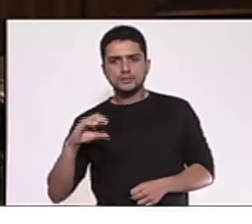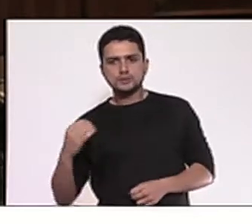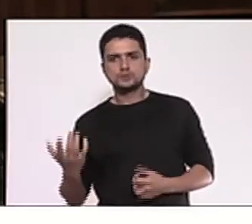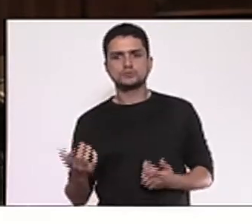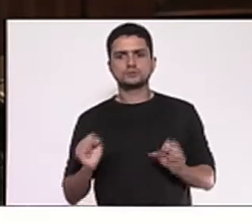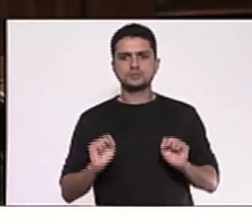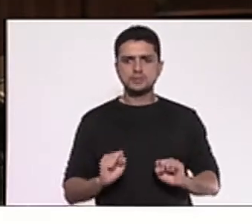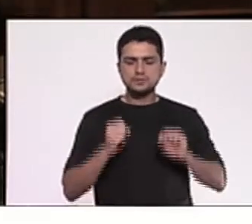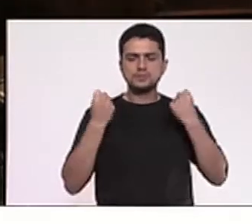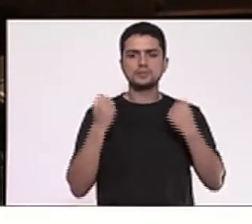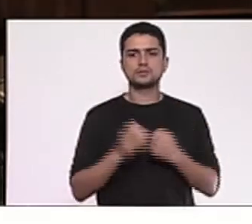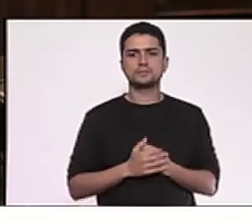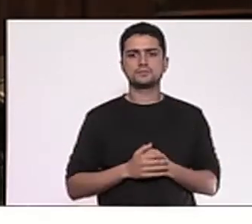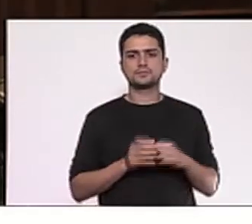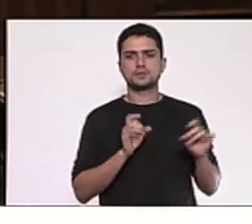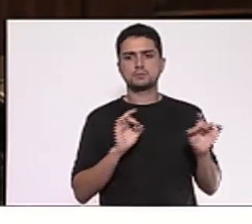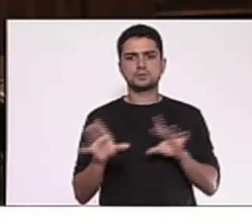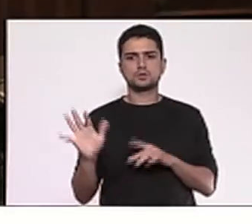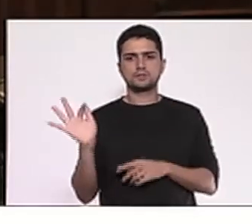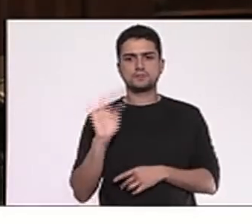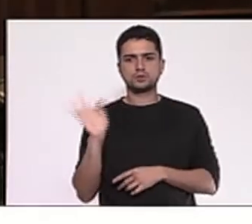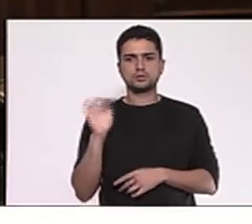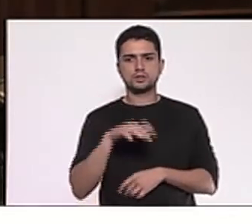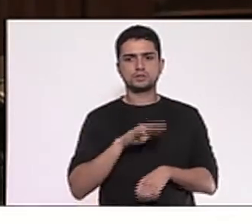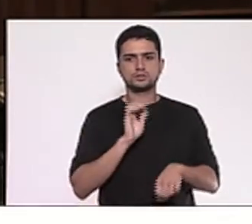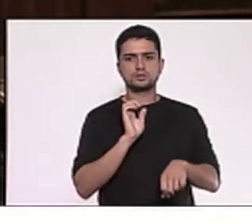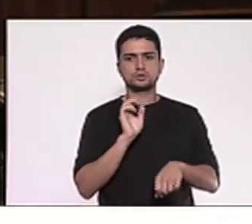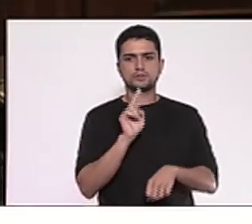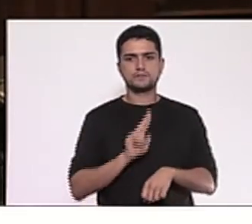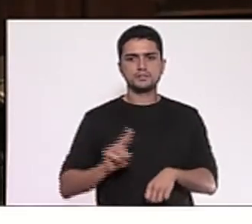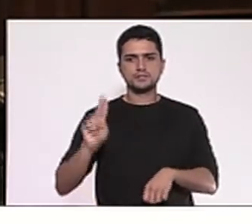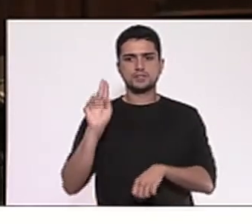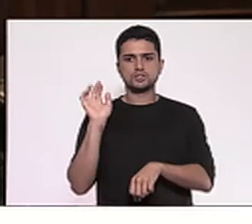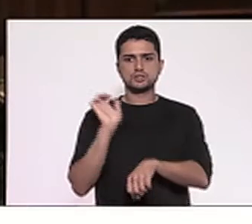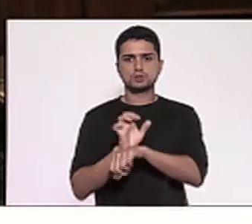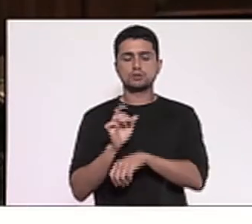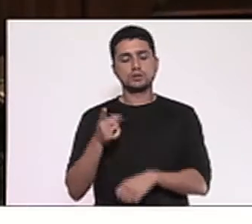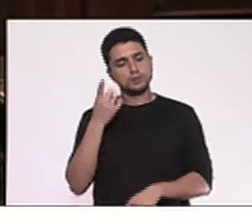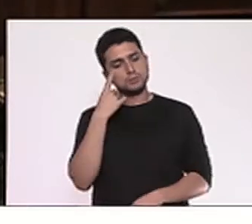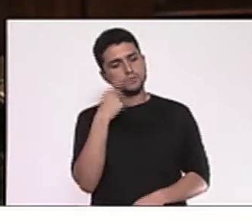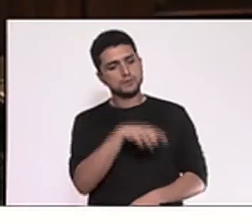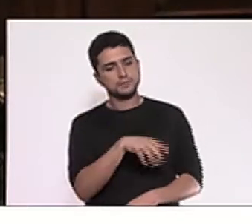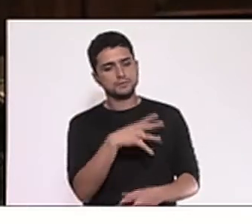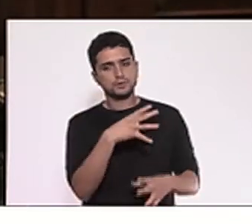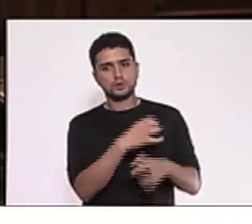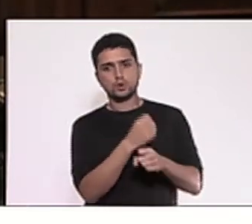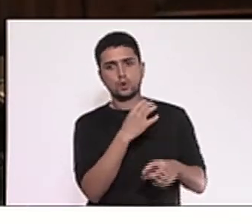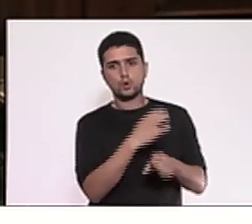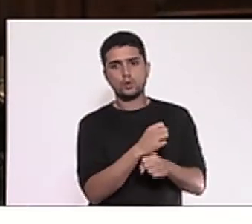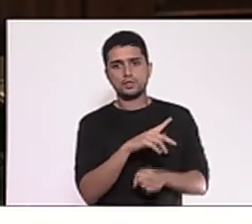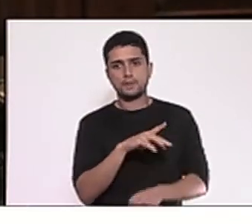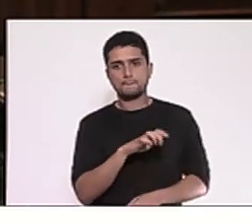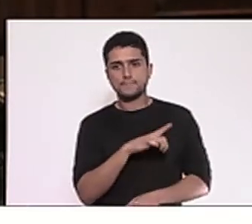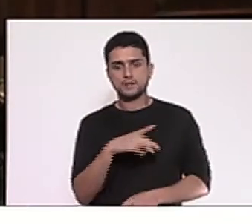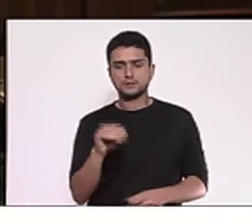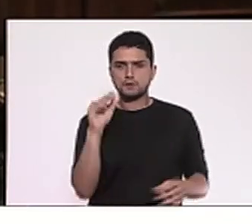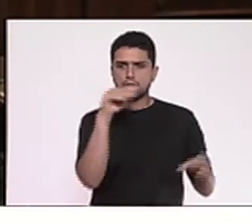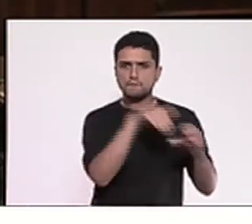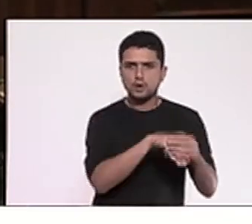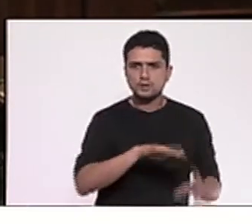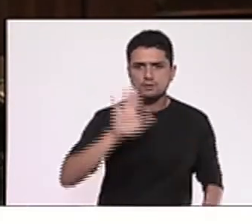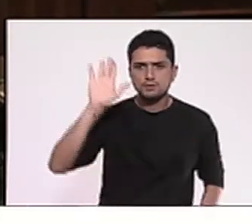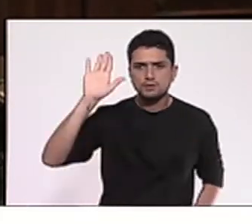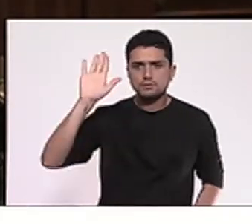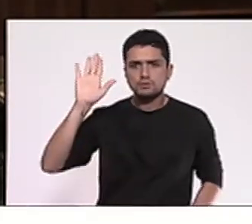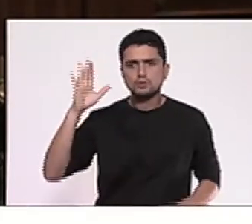universidade pelo governo Pezão, das universidades estaduais, e vai votar as contas do Pezão referentes a 2018, mesmo o governo